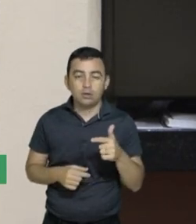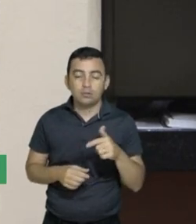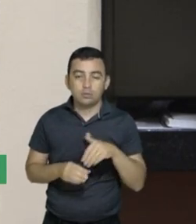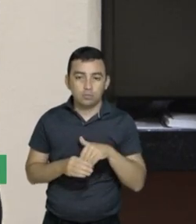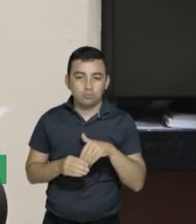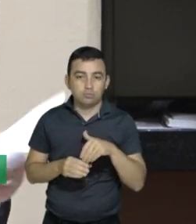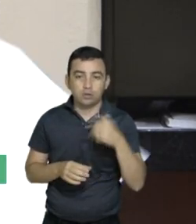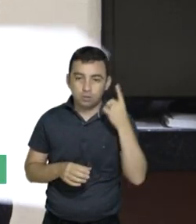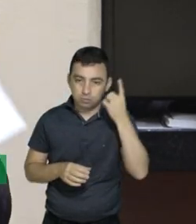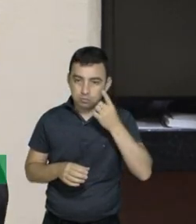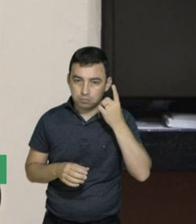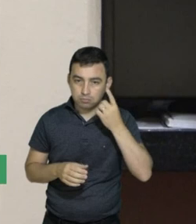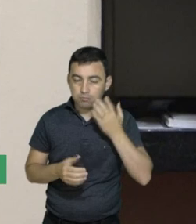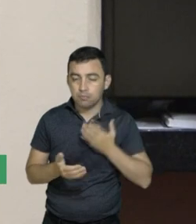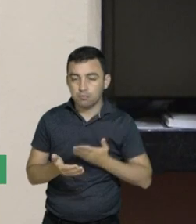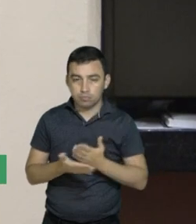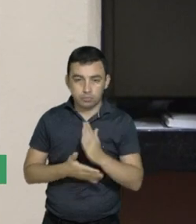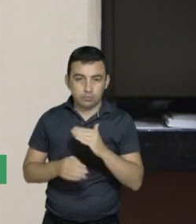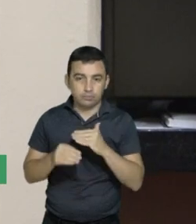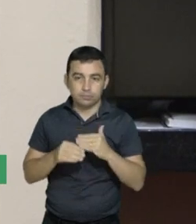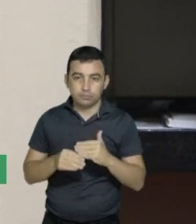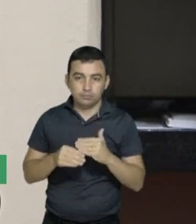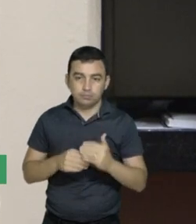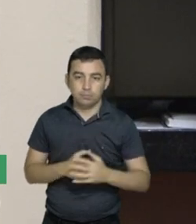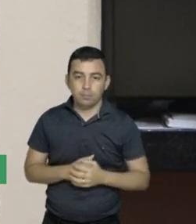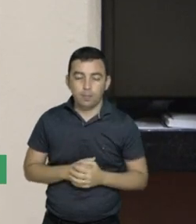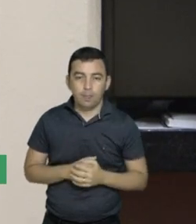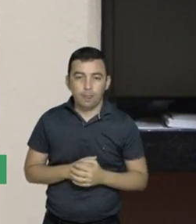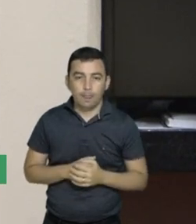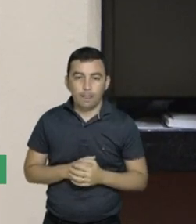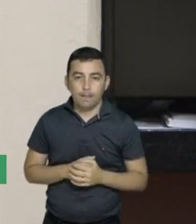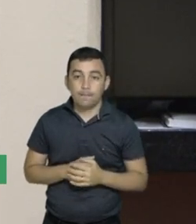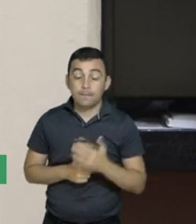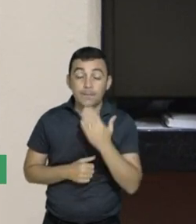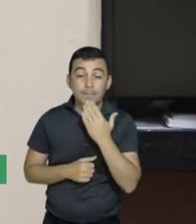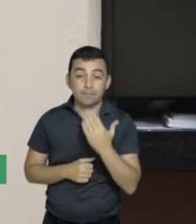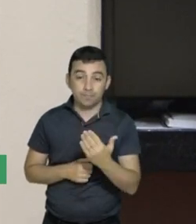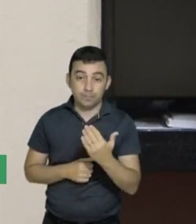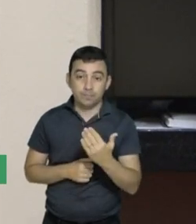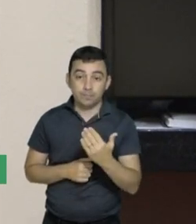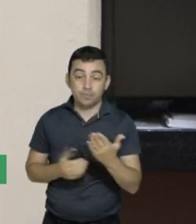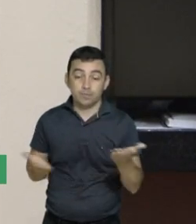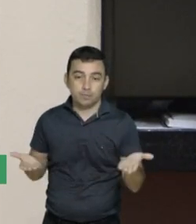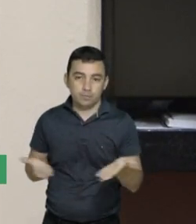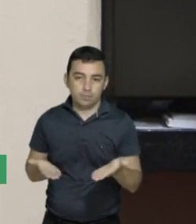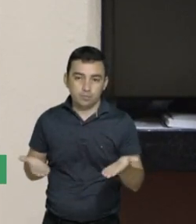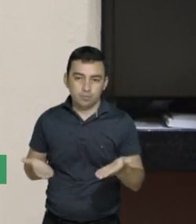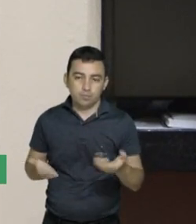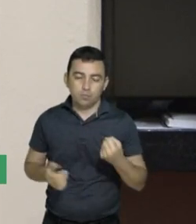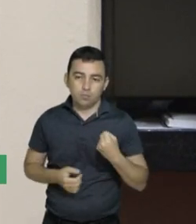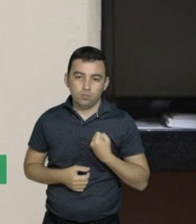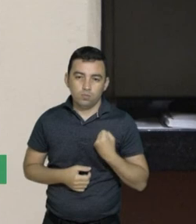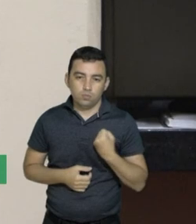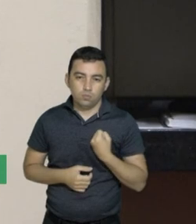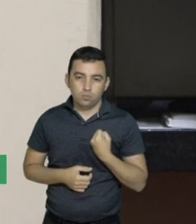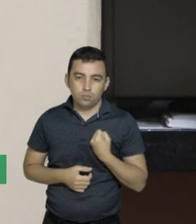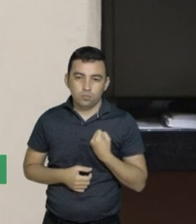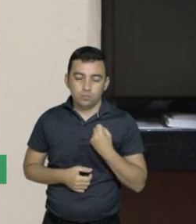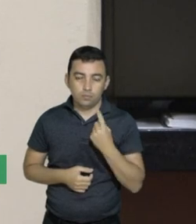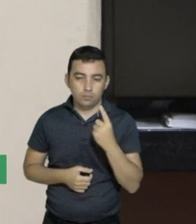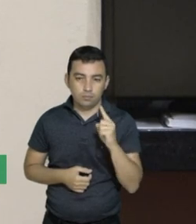que aprovam permanece como se encontra aprovado por unanimidade requerimentos requerimentos requerimento